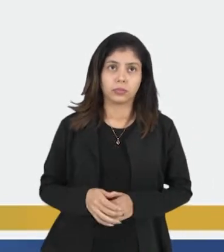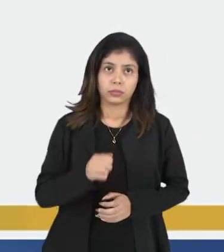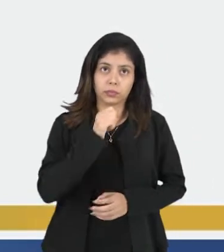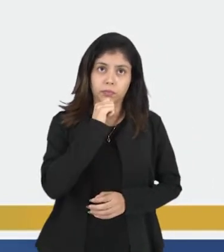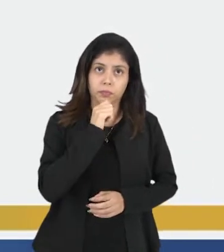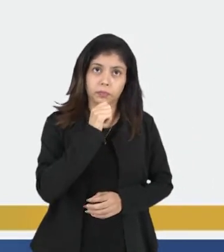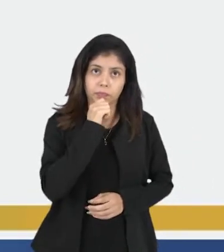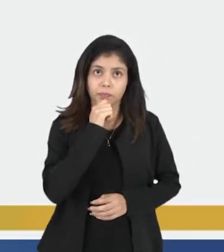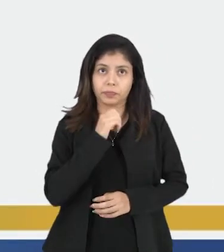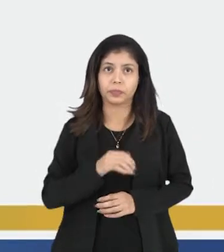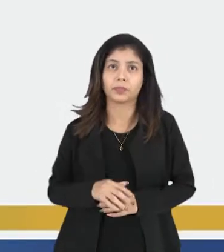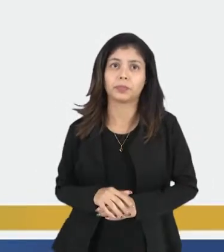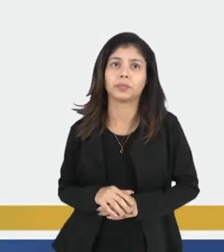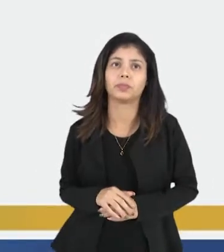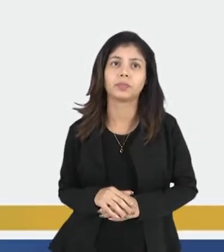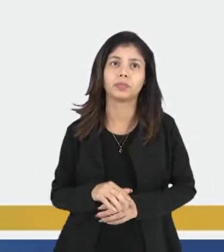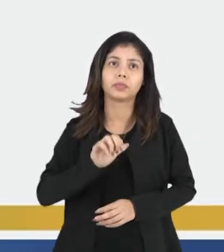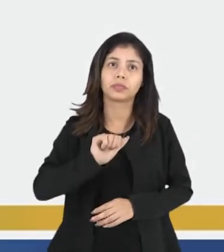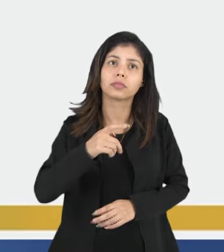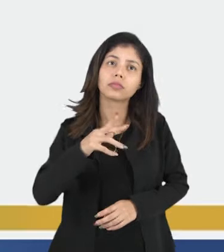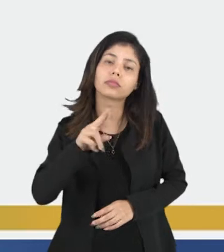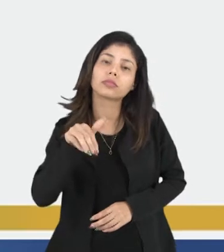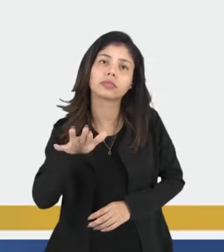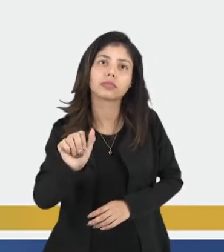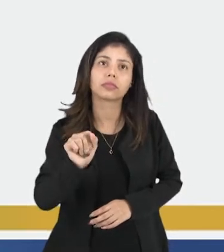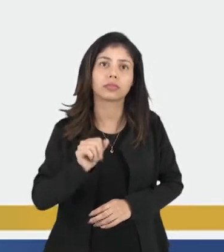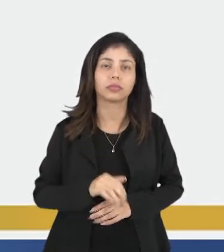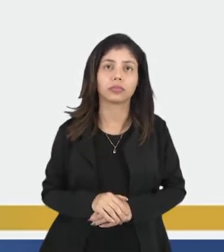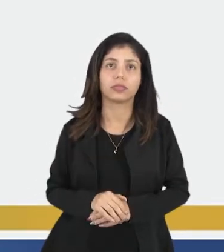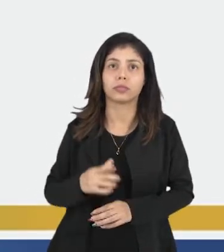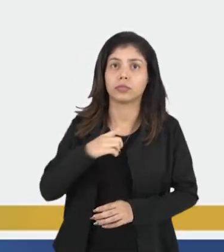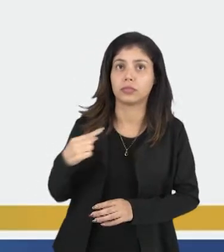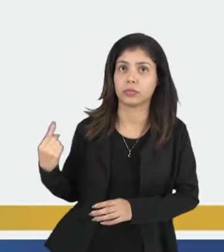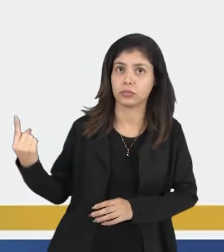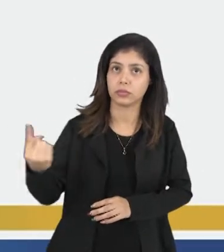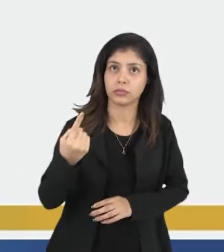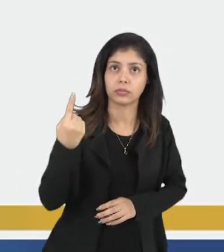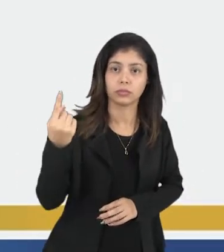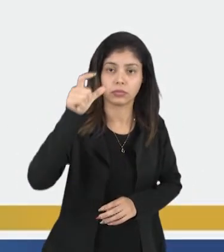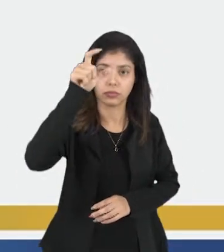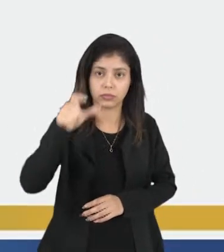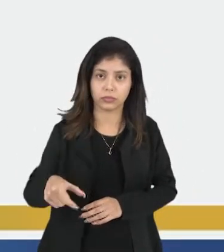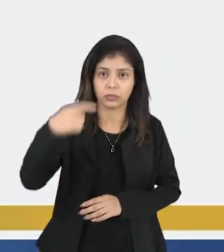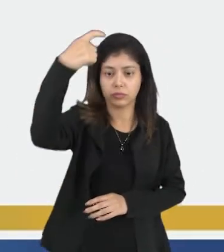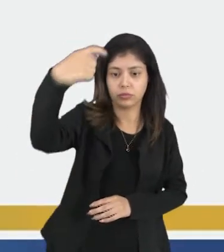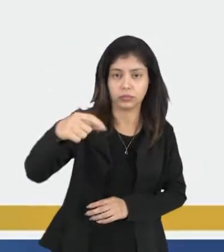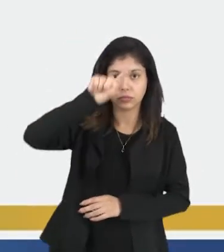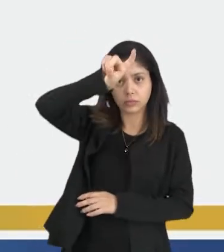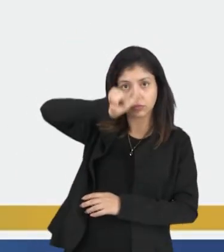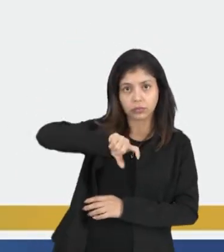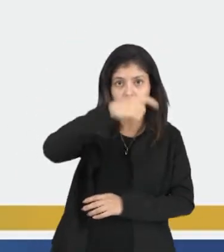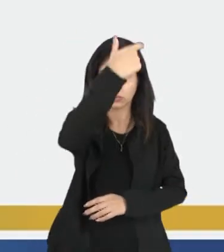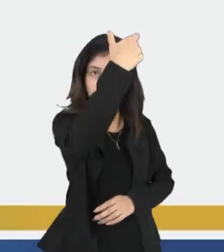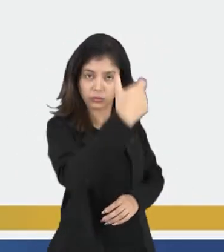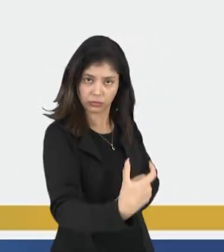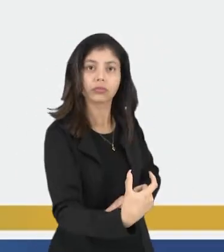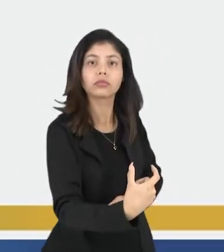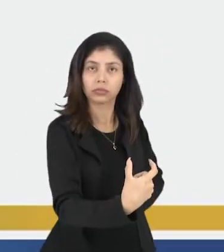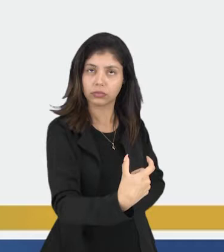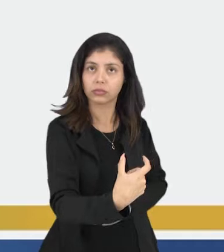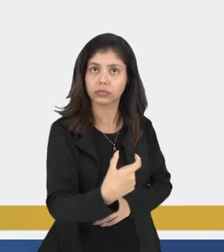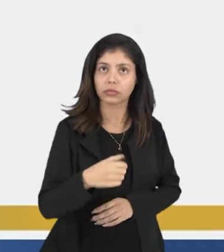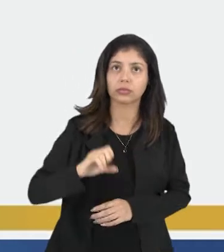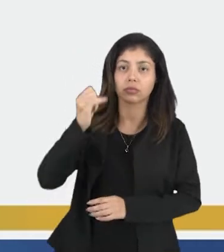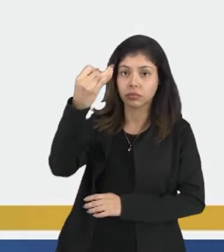nós temos o conceito de apótema que ela corresponde a altura de cada face lateral elas são classificadas